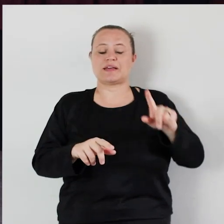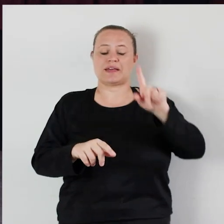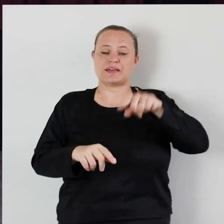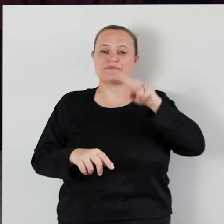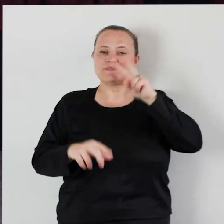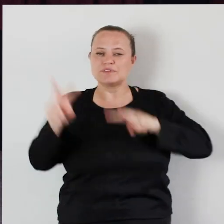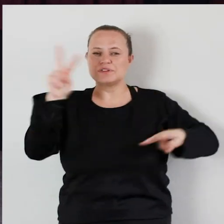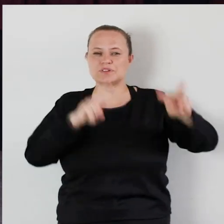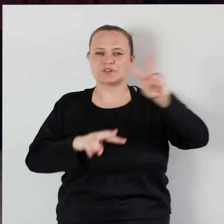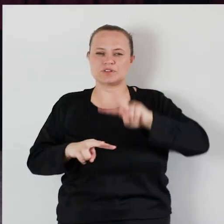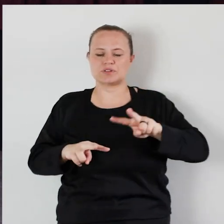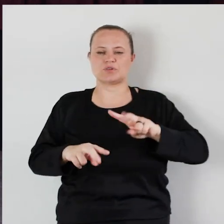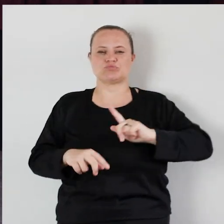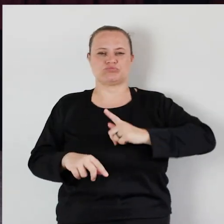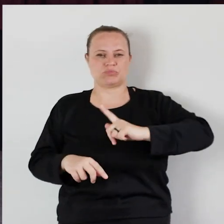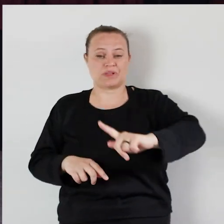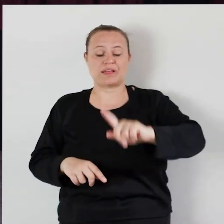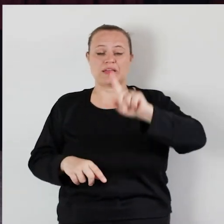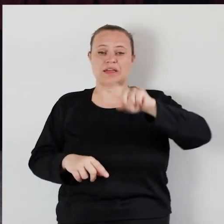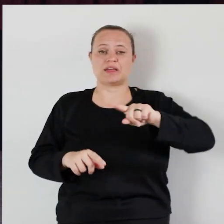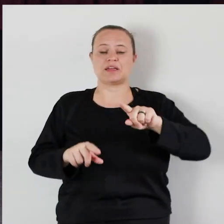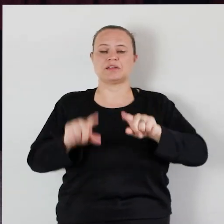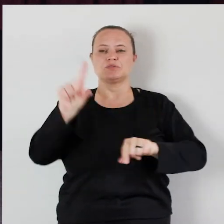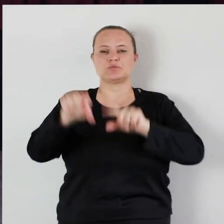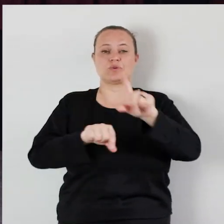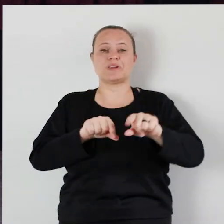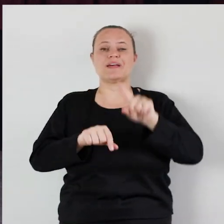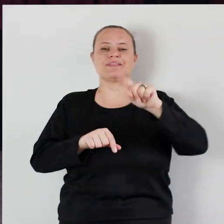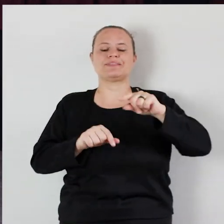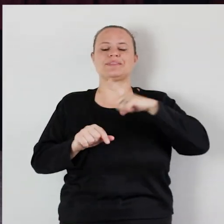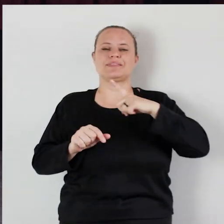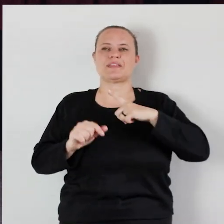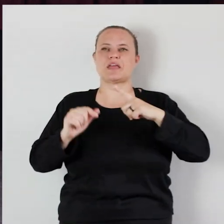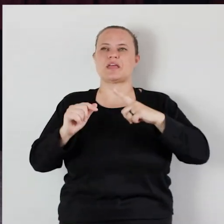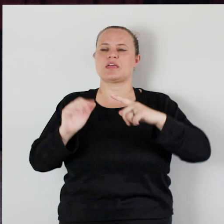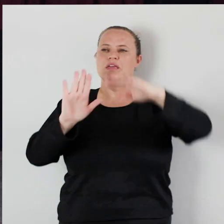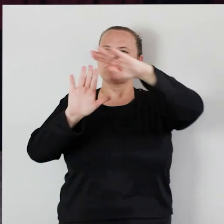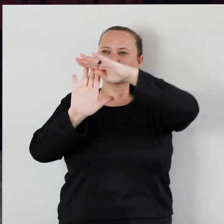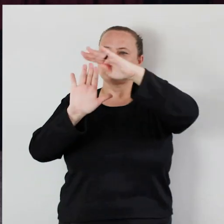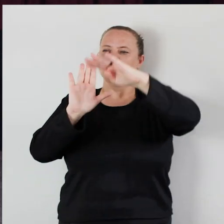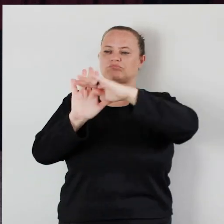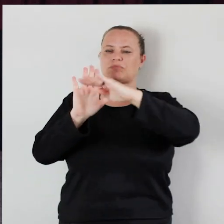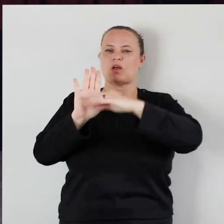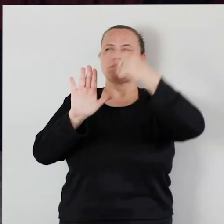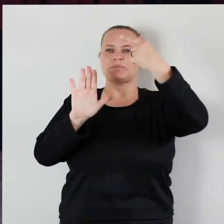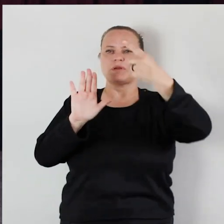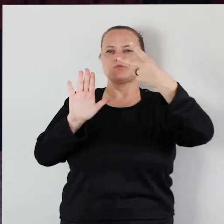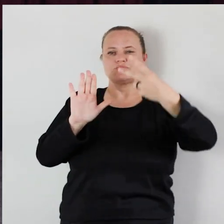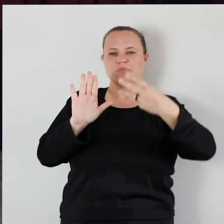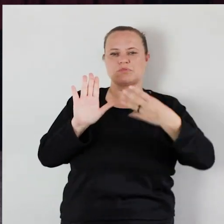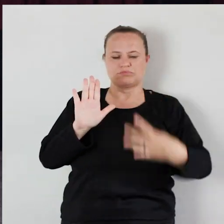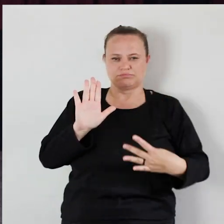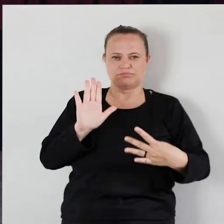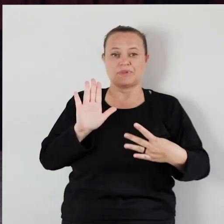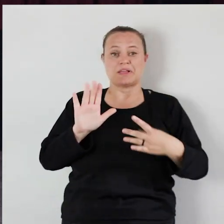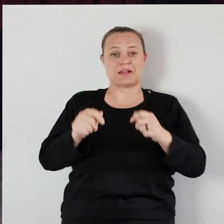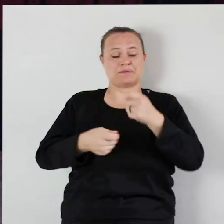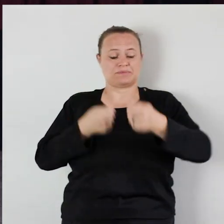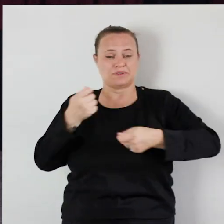a administração, ela não trabalha com decisões coletivas. A visão gerencial, as decisões, elas